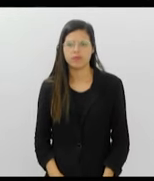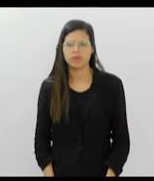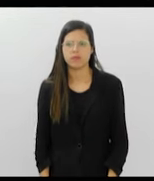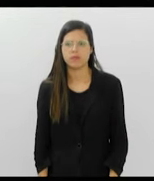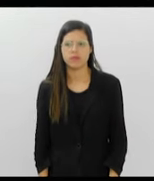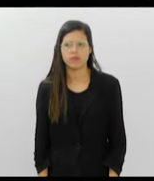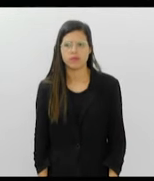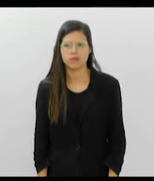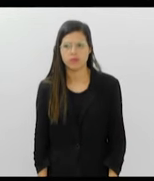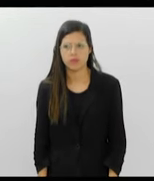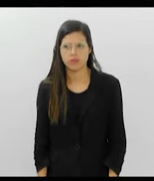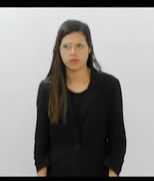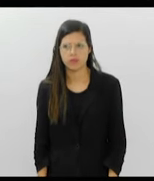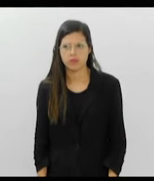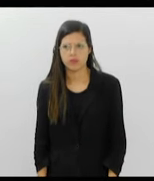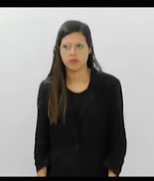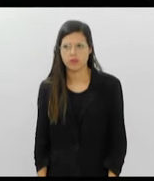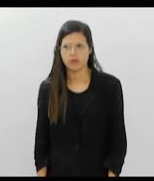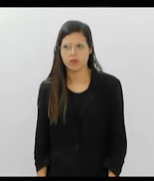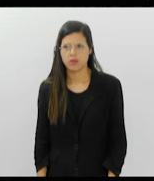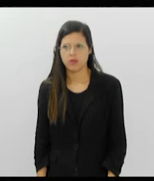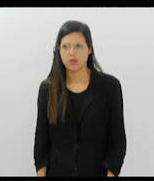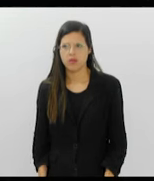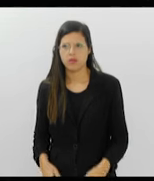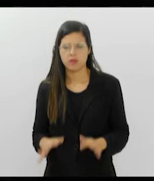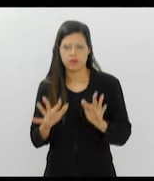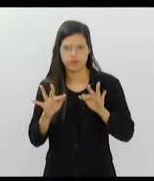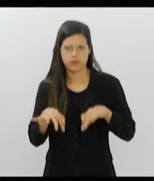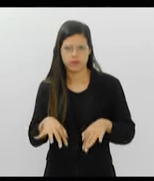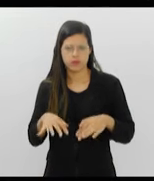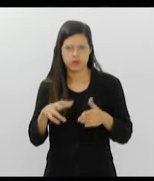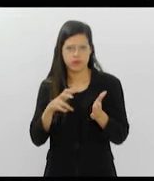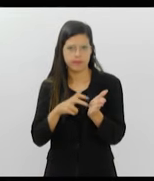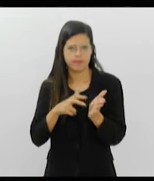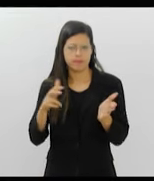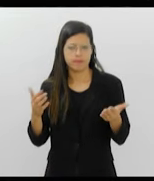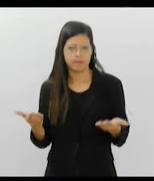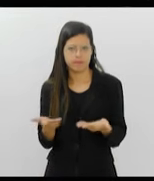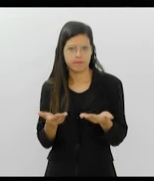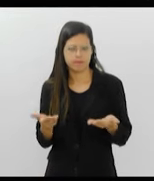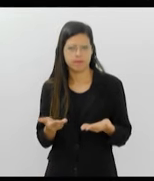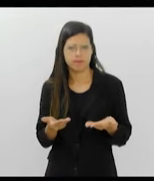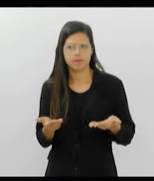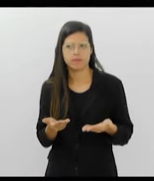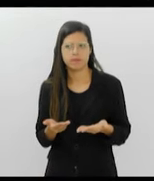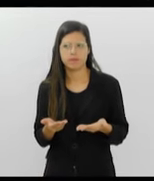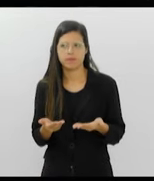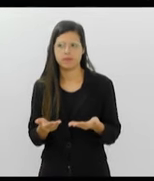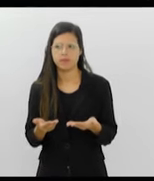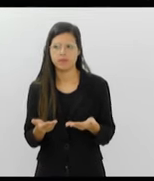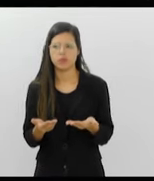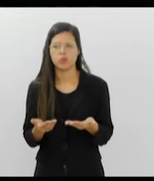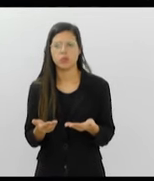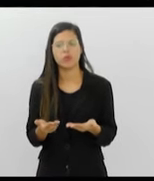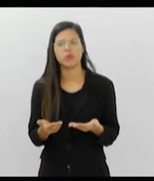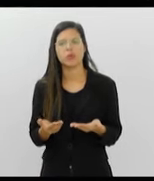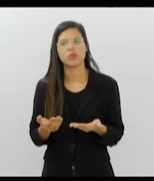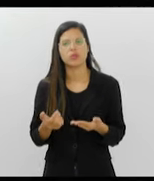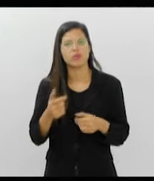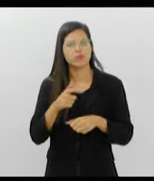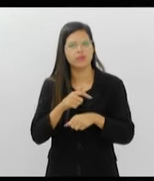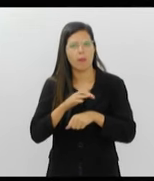Excelência que, no final da manhã de hoje, venho ao expediente